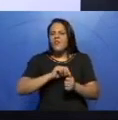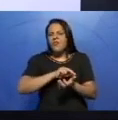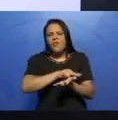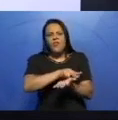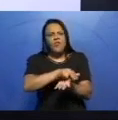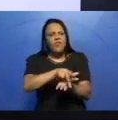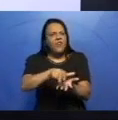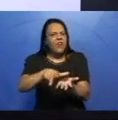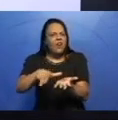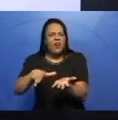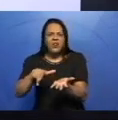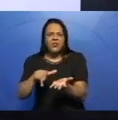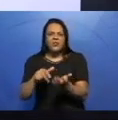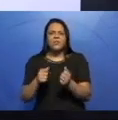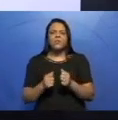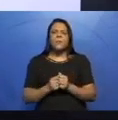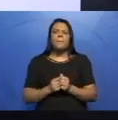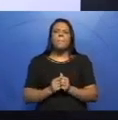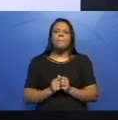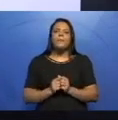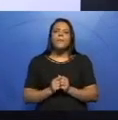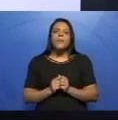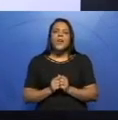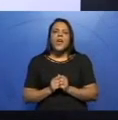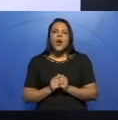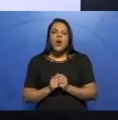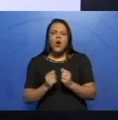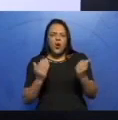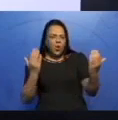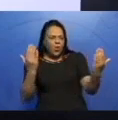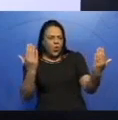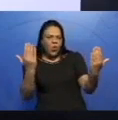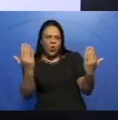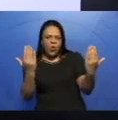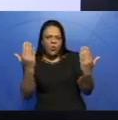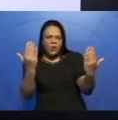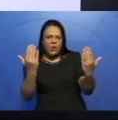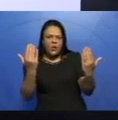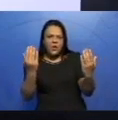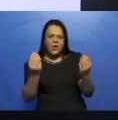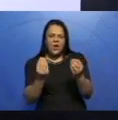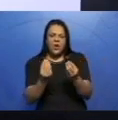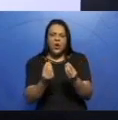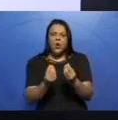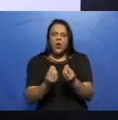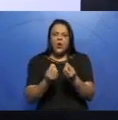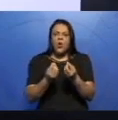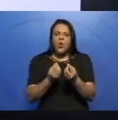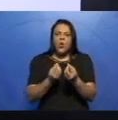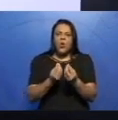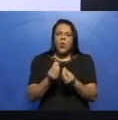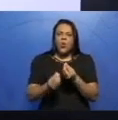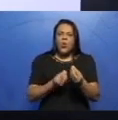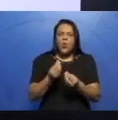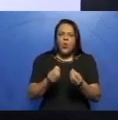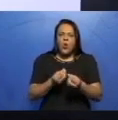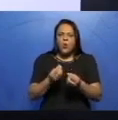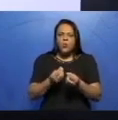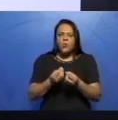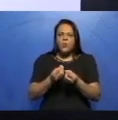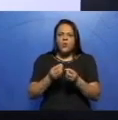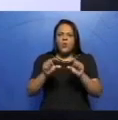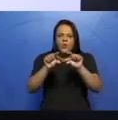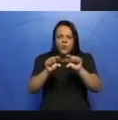etc. Tantas outras, né? Ok? Compare as maneiras de enunciar o mesmo fato indicadas pelas formas de